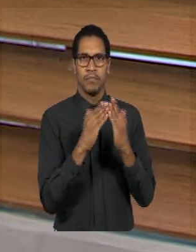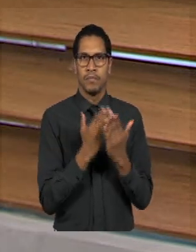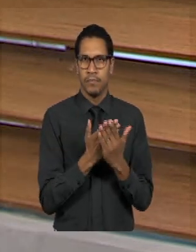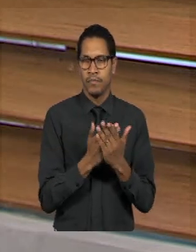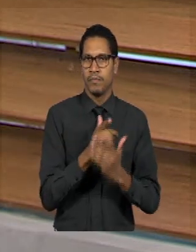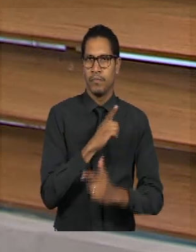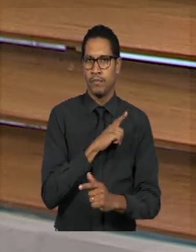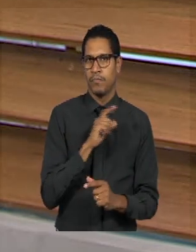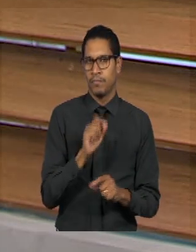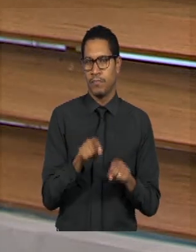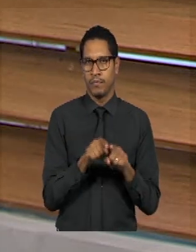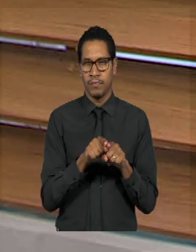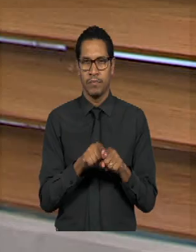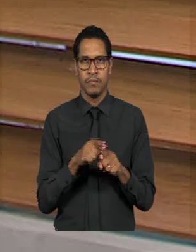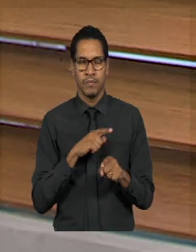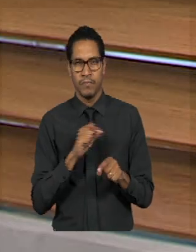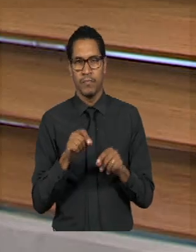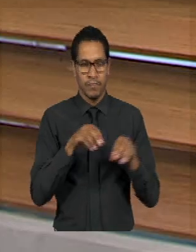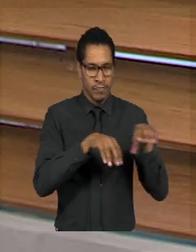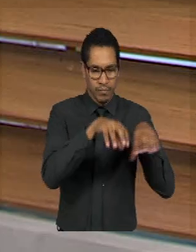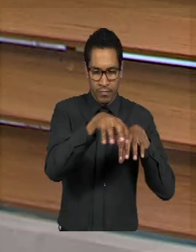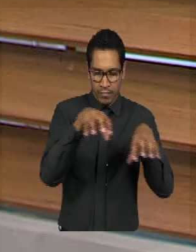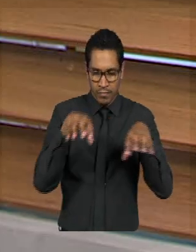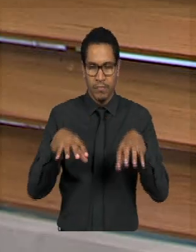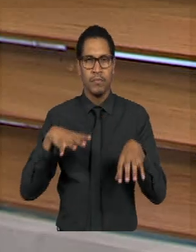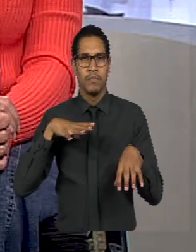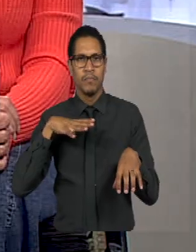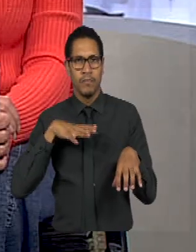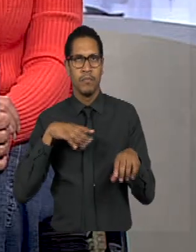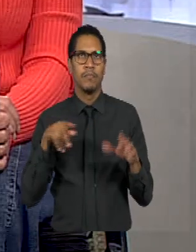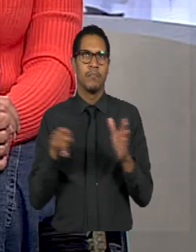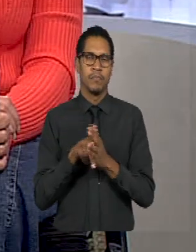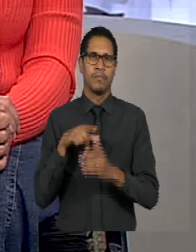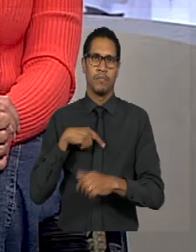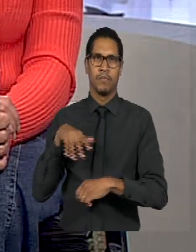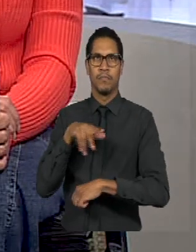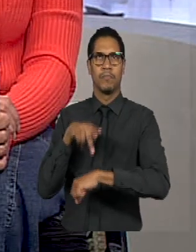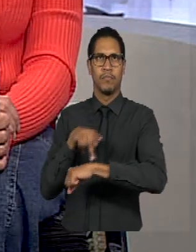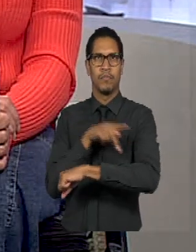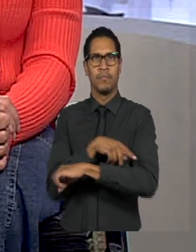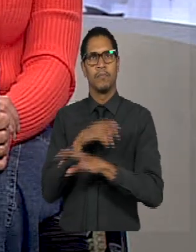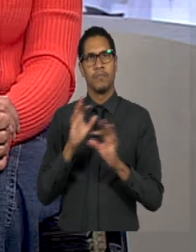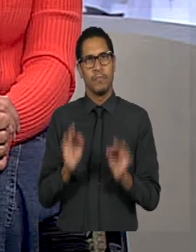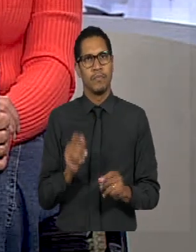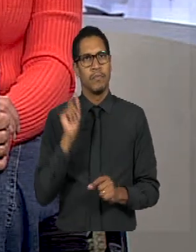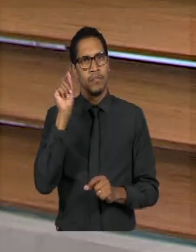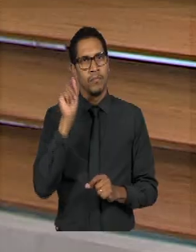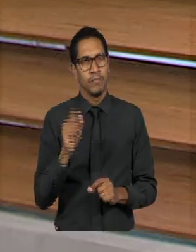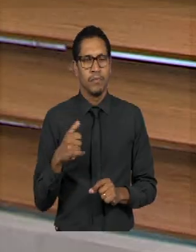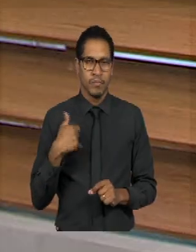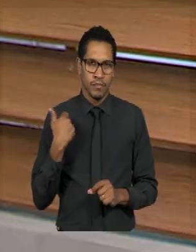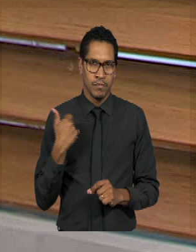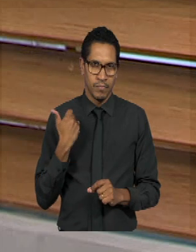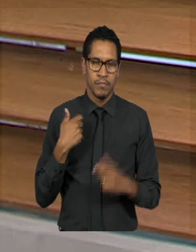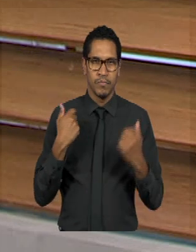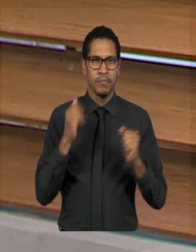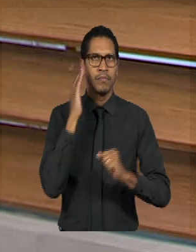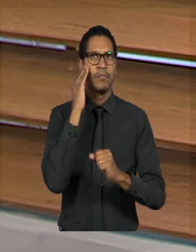uma mini cidade, porque Sim, depende, já vi tem isso. a parte pedagógica, né? Cada faixa etária você tem que